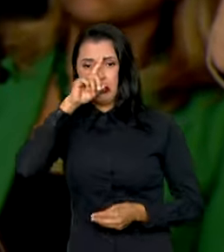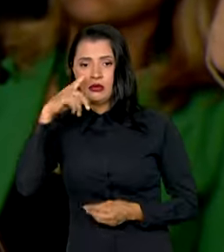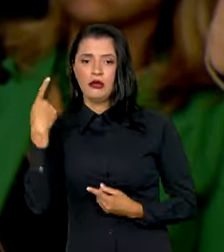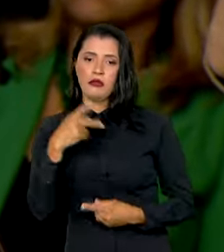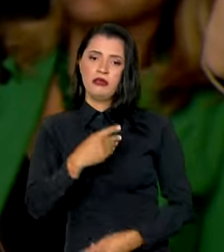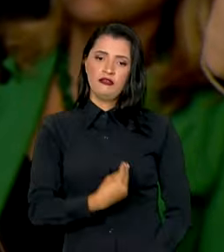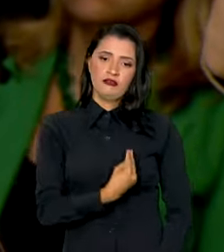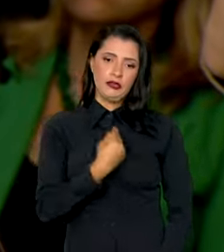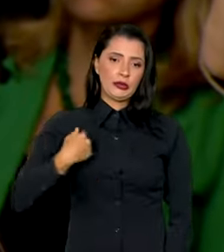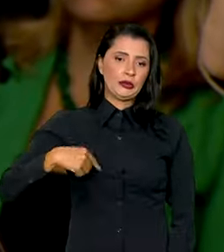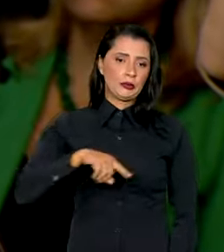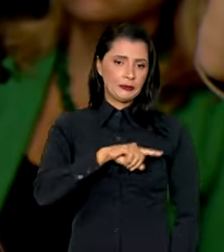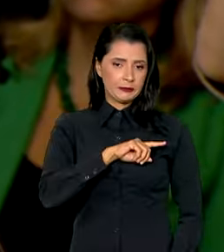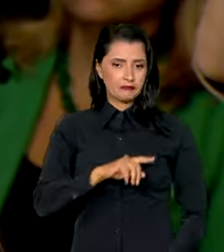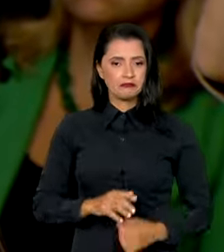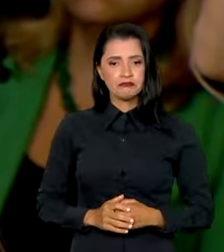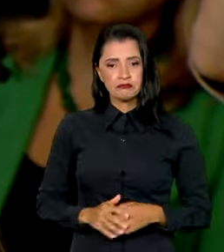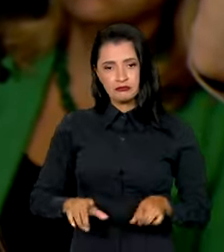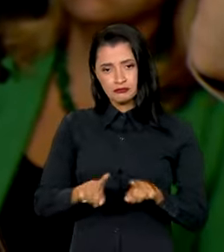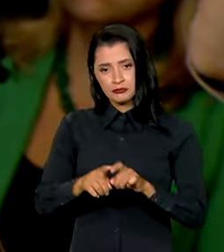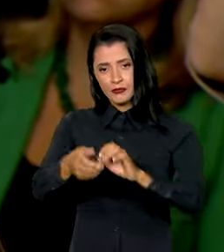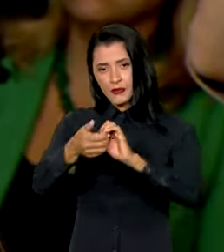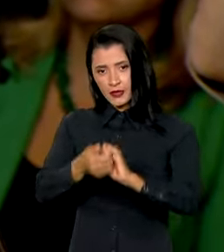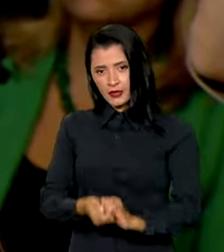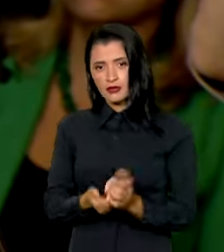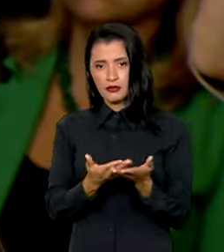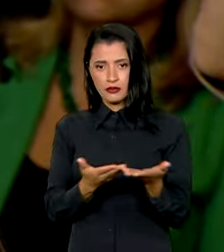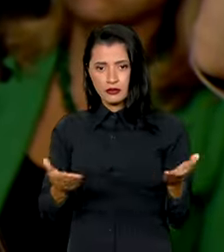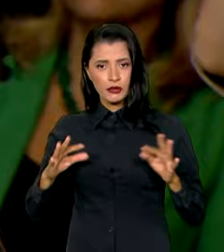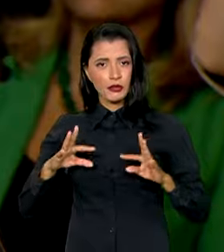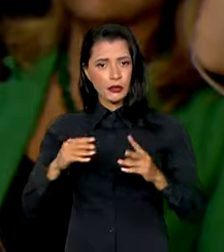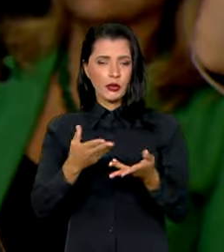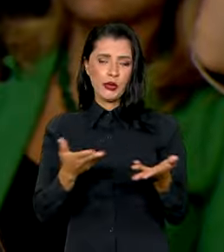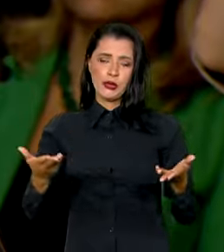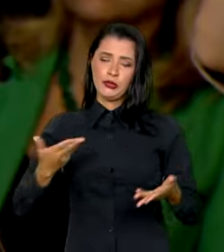vida. Eu quero cumprimentar aqui a todos os meus